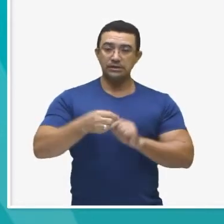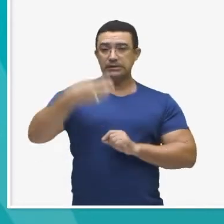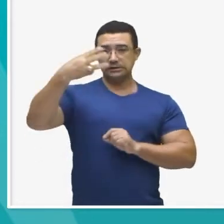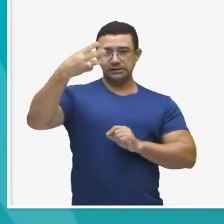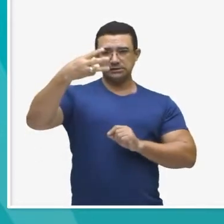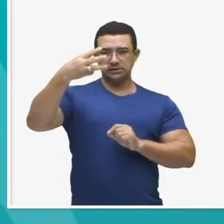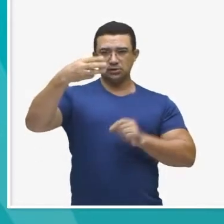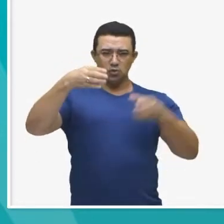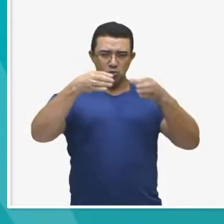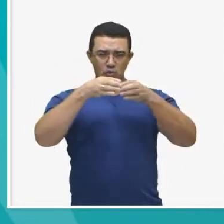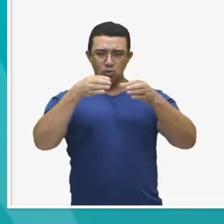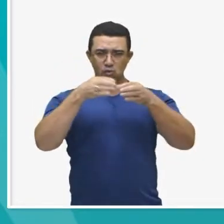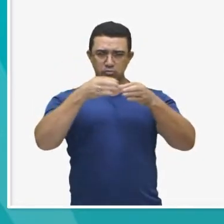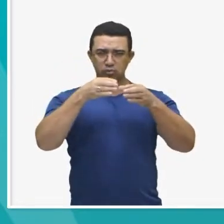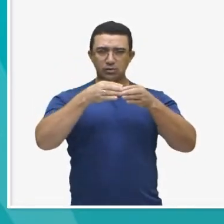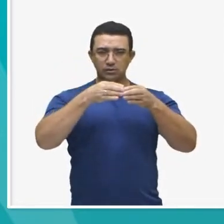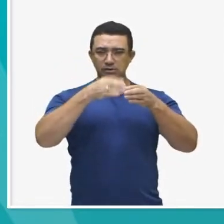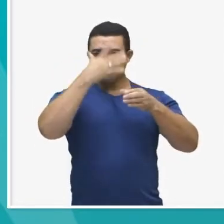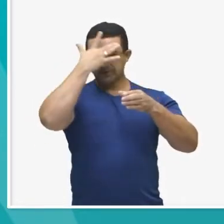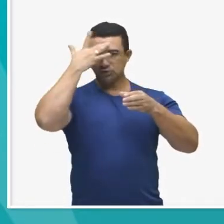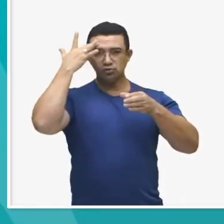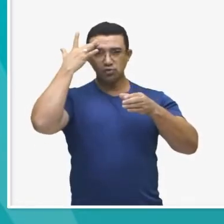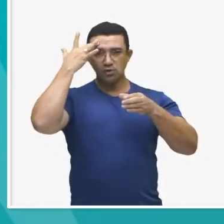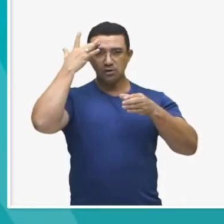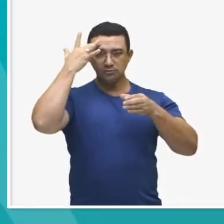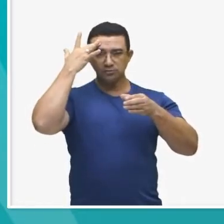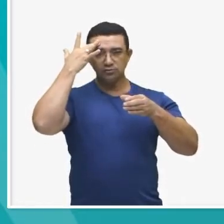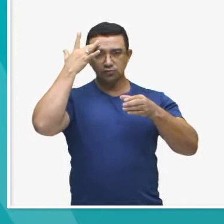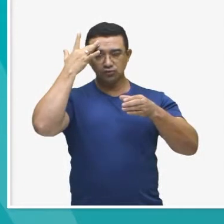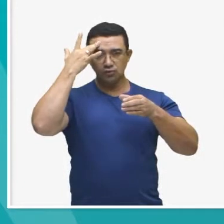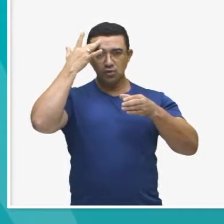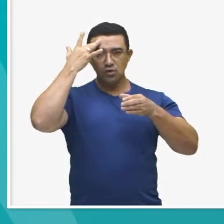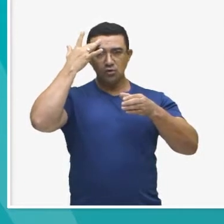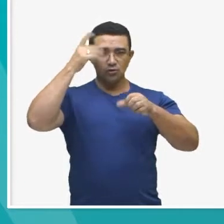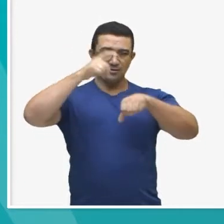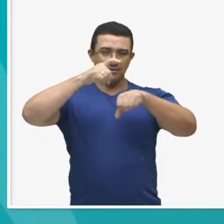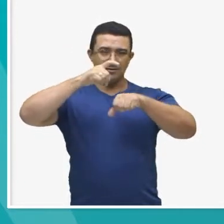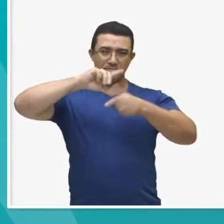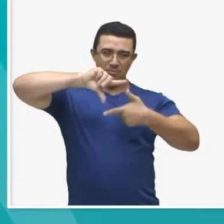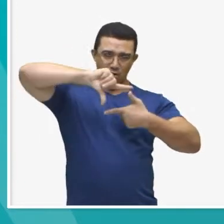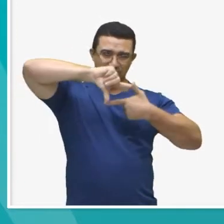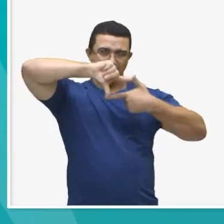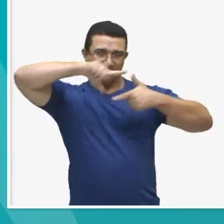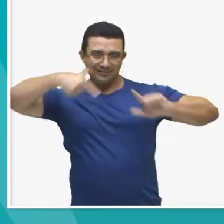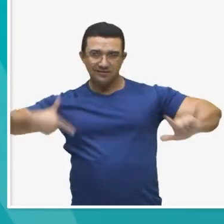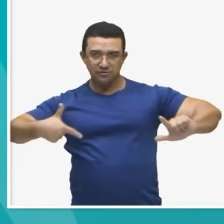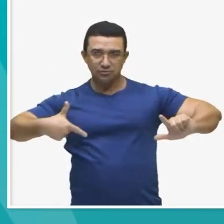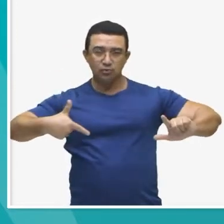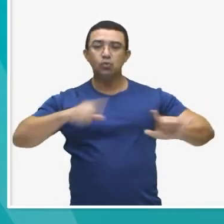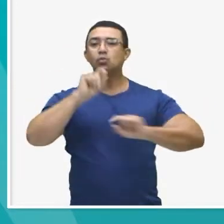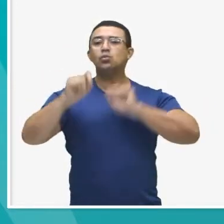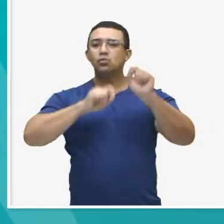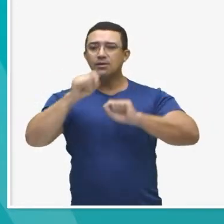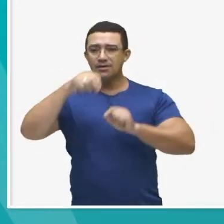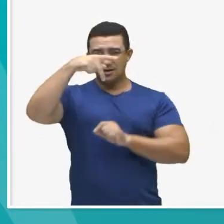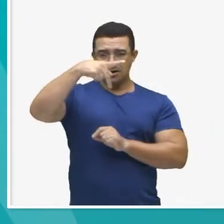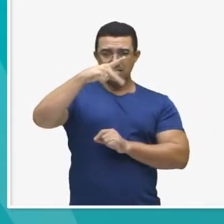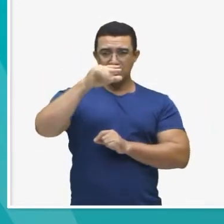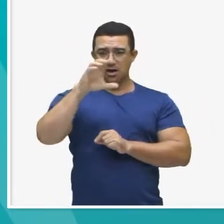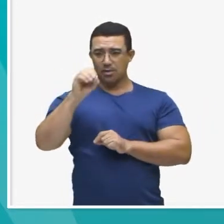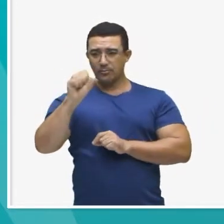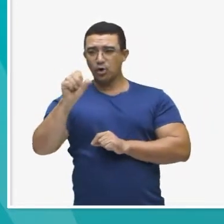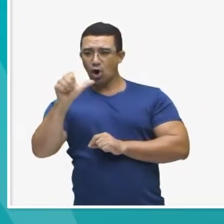ou pós-modernismo, falando de prosa. E o que é a prosa? A prosa são os romances, os contos, ou